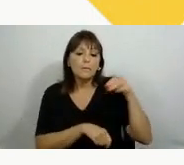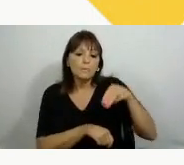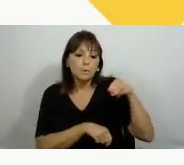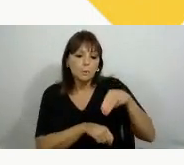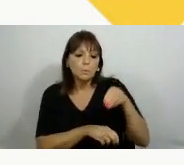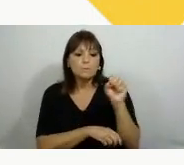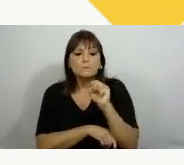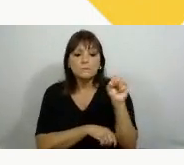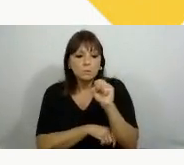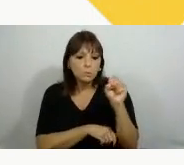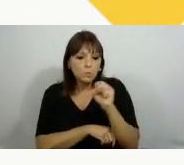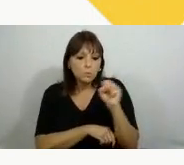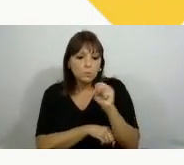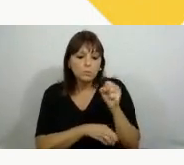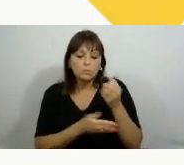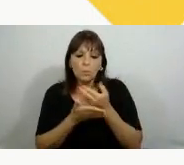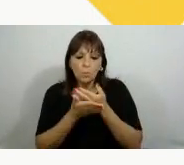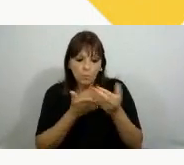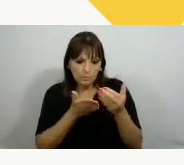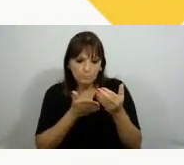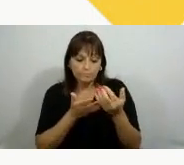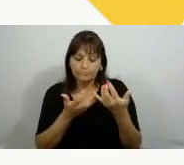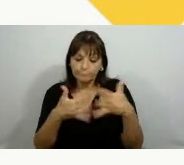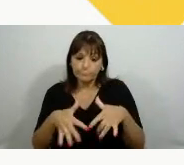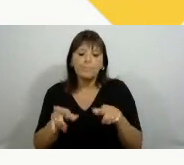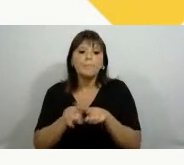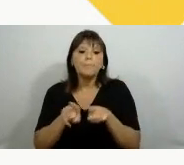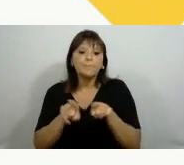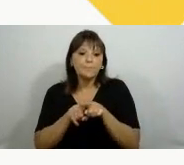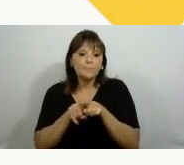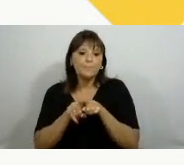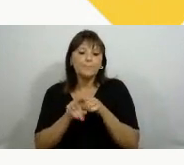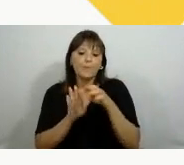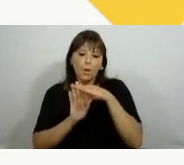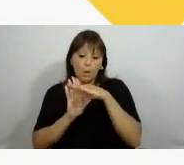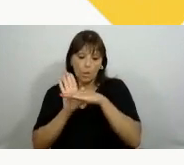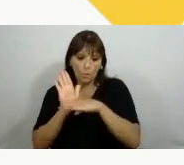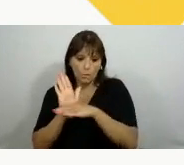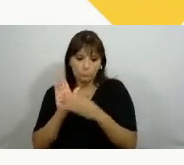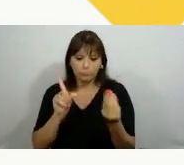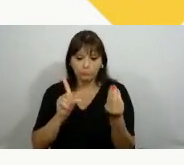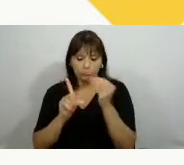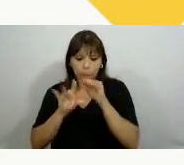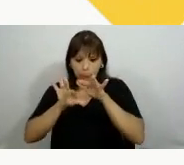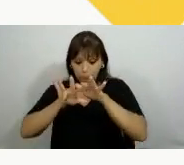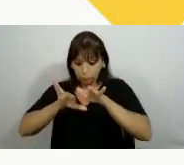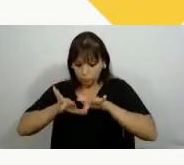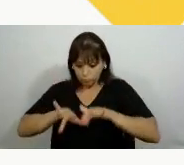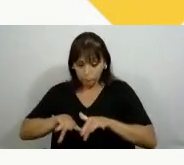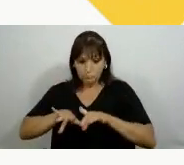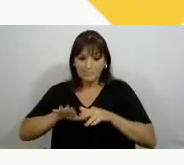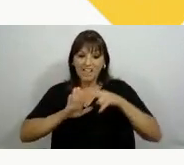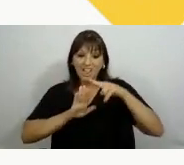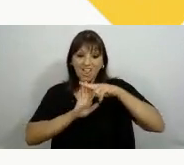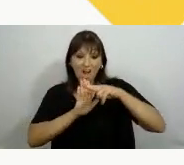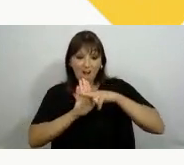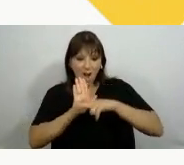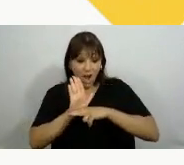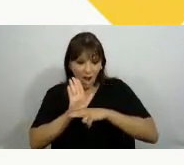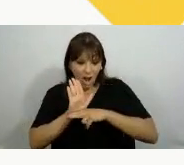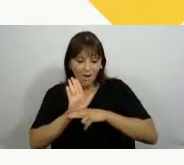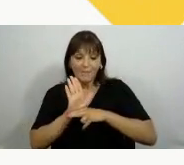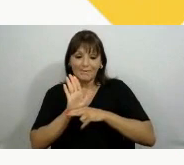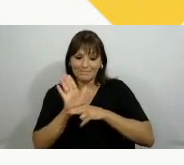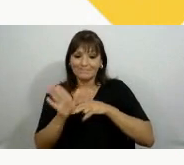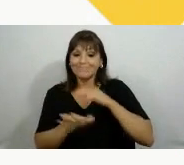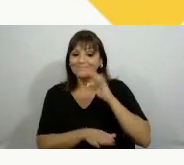entrar. Esse roteirista, ele precisa escrever esse roteiro colocando a audiodescrição nas suas normas técnicas. Então, a frase, ela